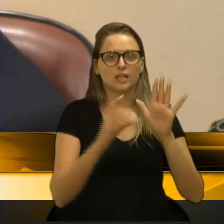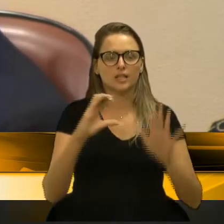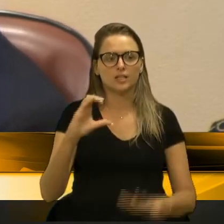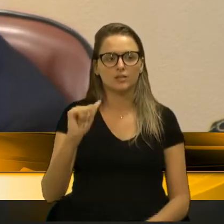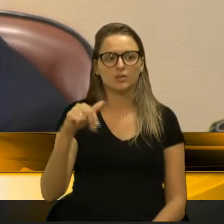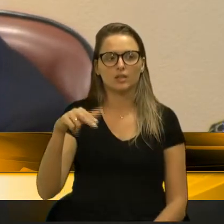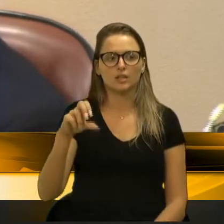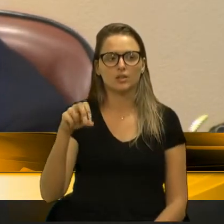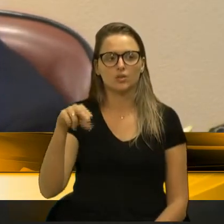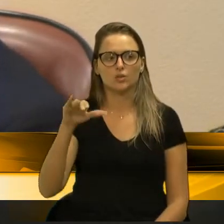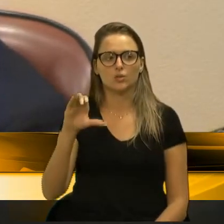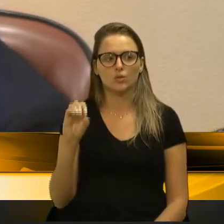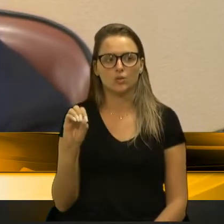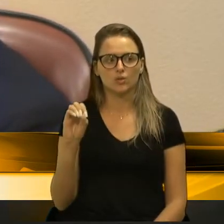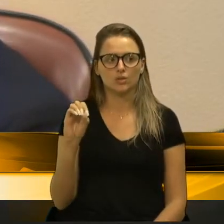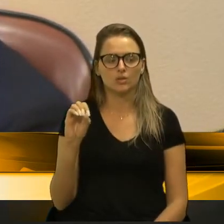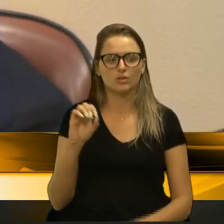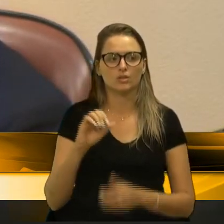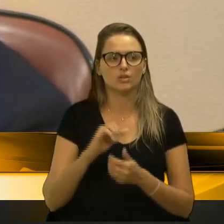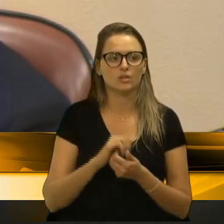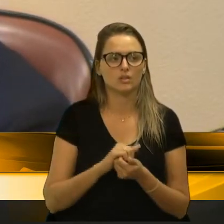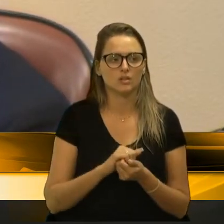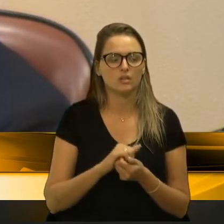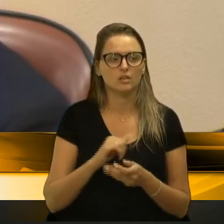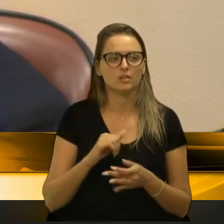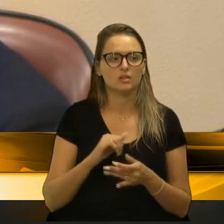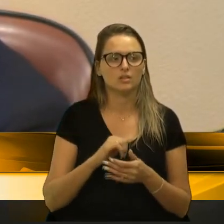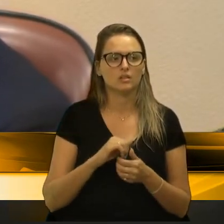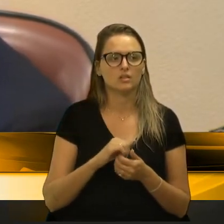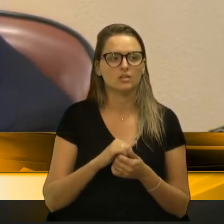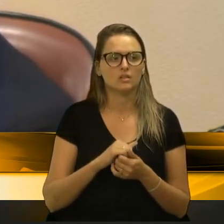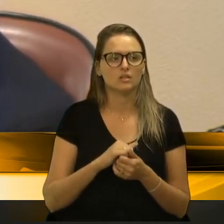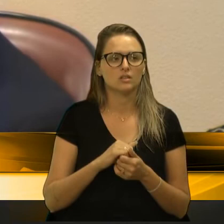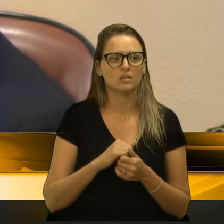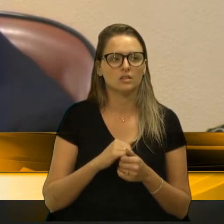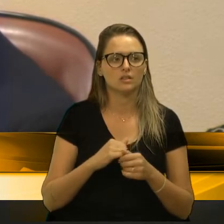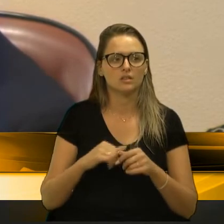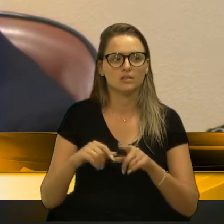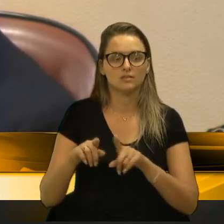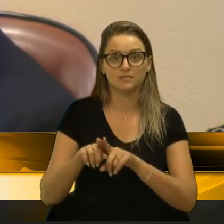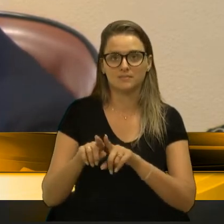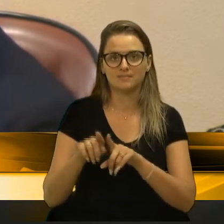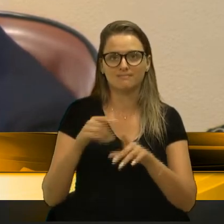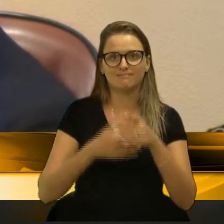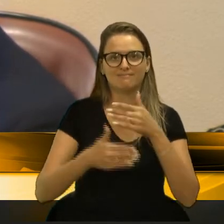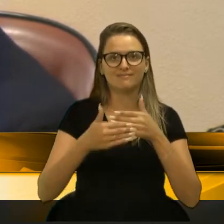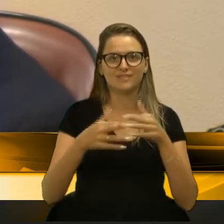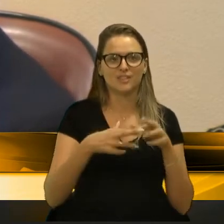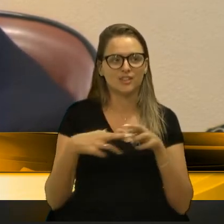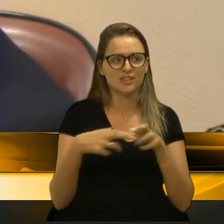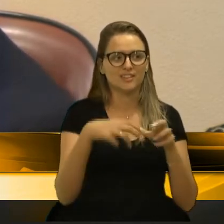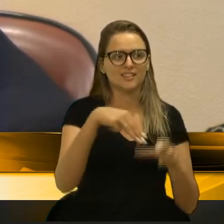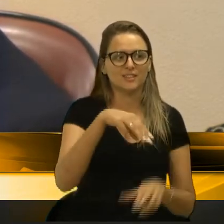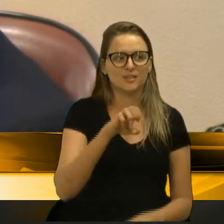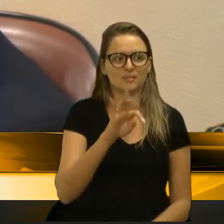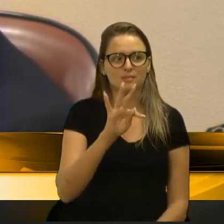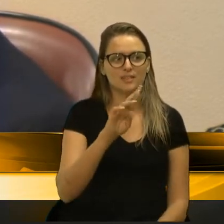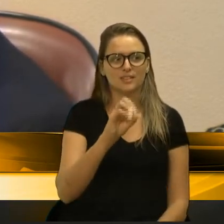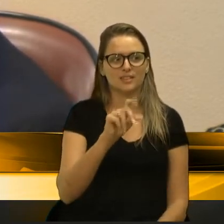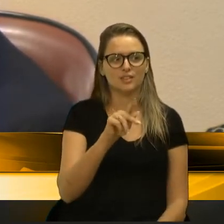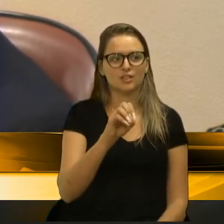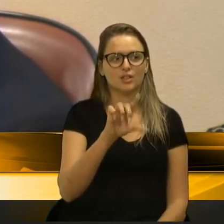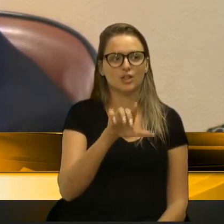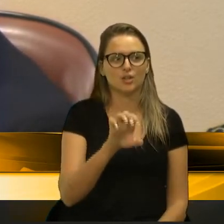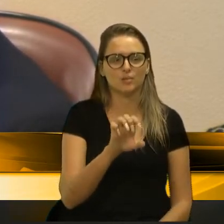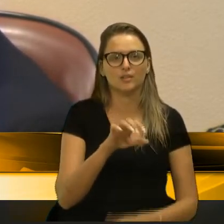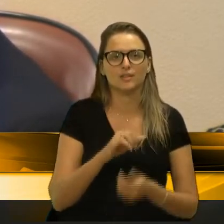foi ontem anunciado pelo Dom Jaime Spengler, que é arcebispo metropolitano, criando uma comissão arquidiocesana